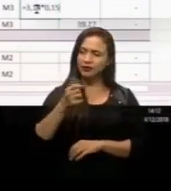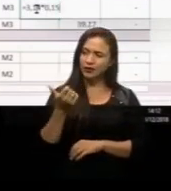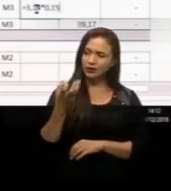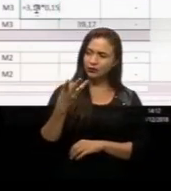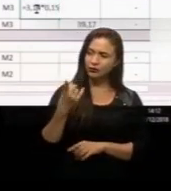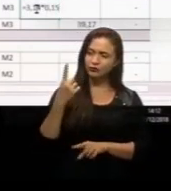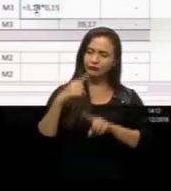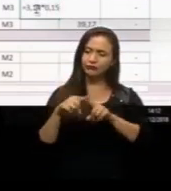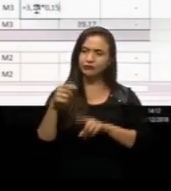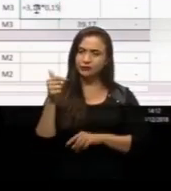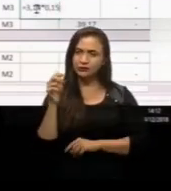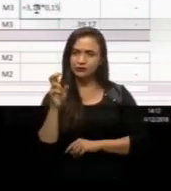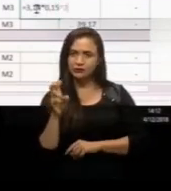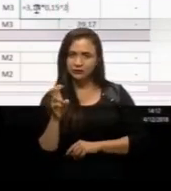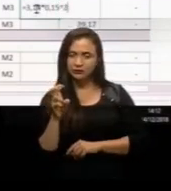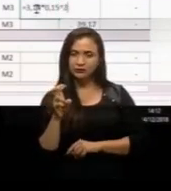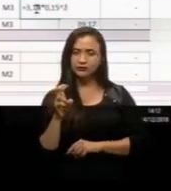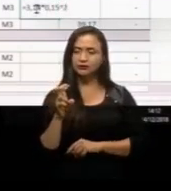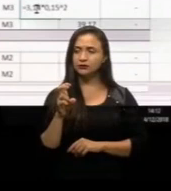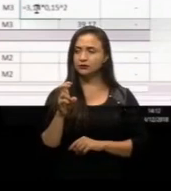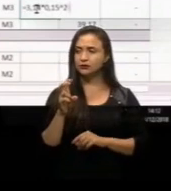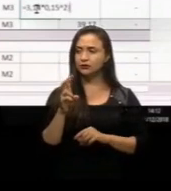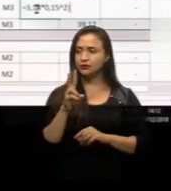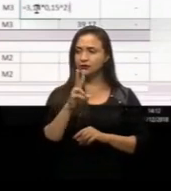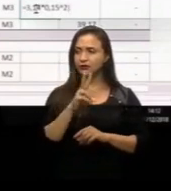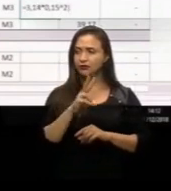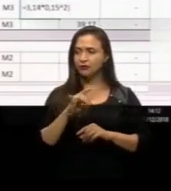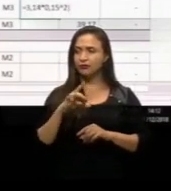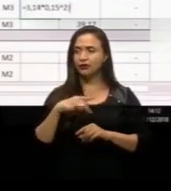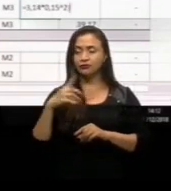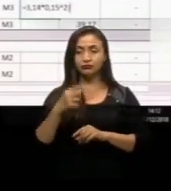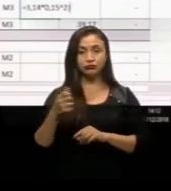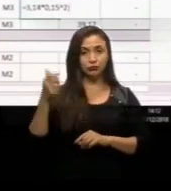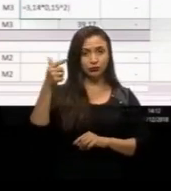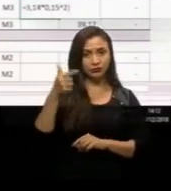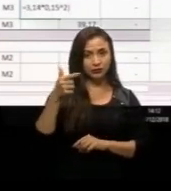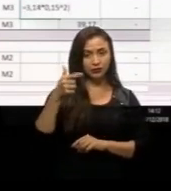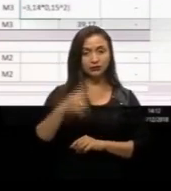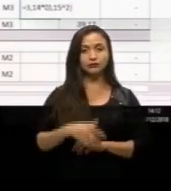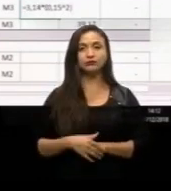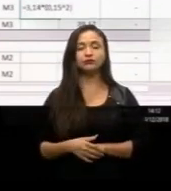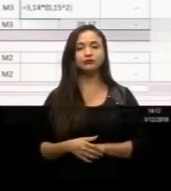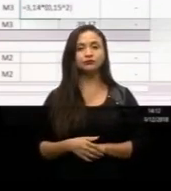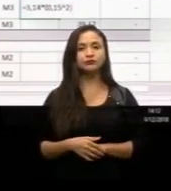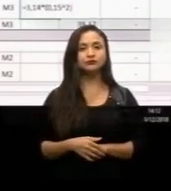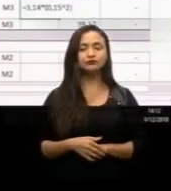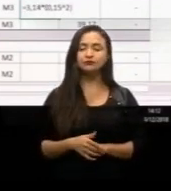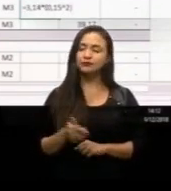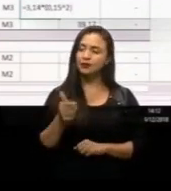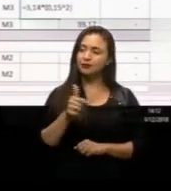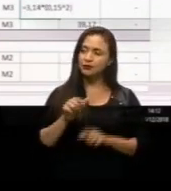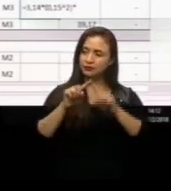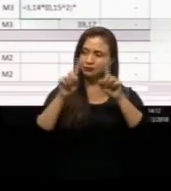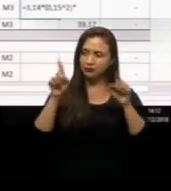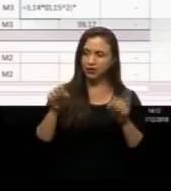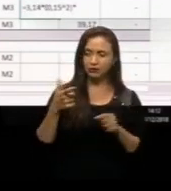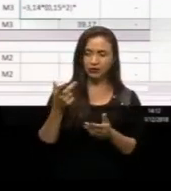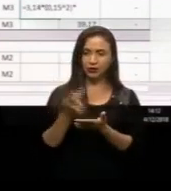vezes 15, elevado ao quadrado. Vamos colocar dentro do parênteses para não ter nenhum